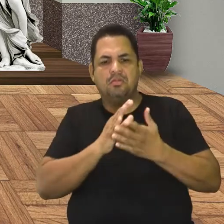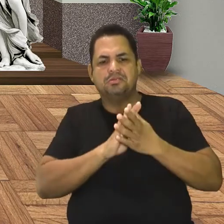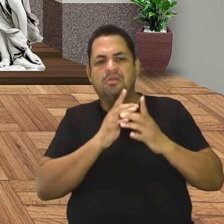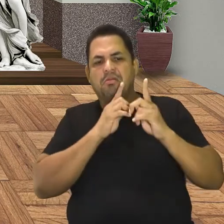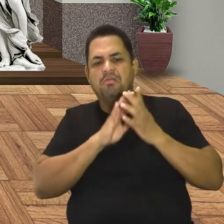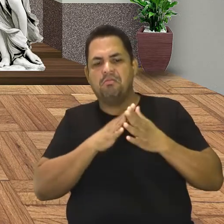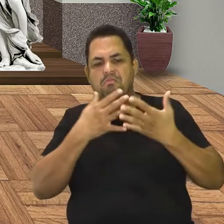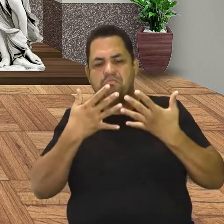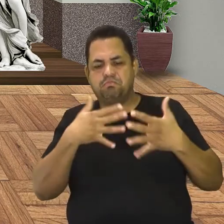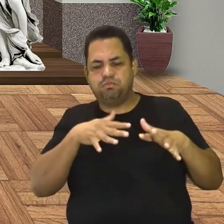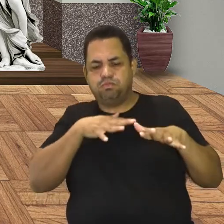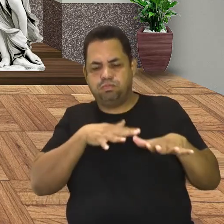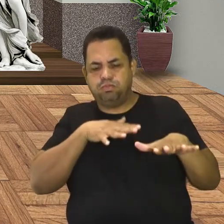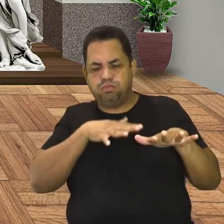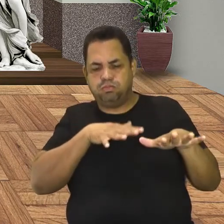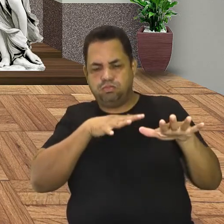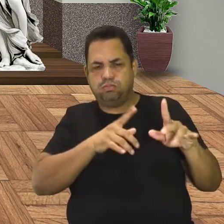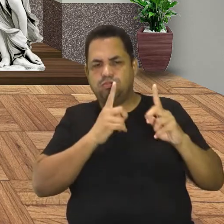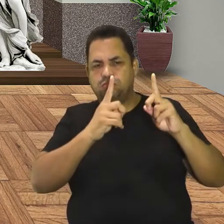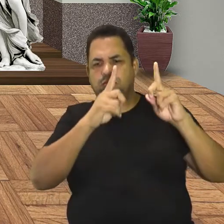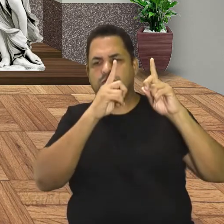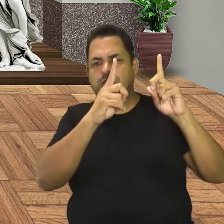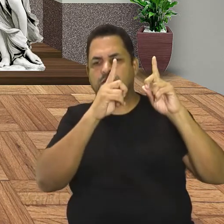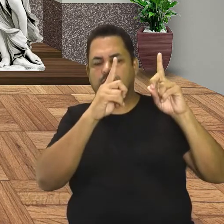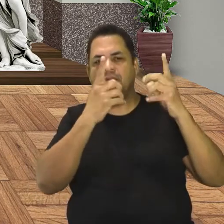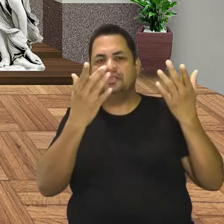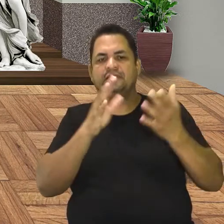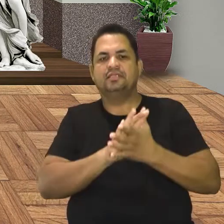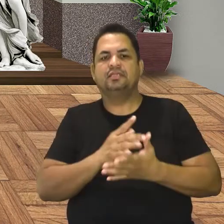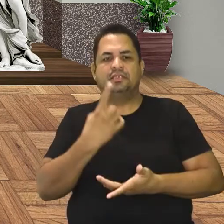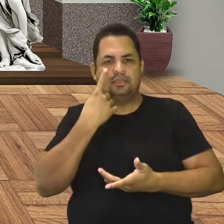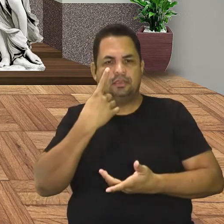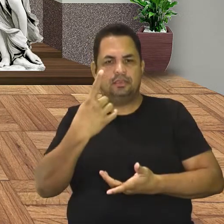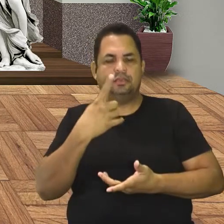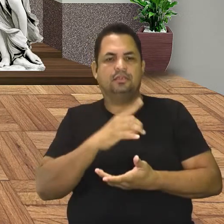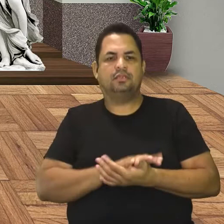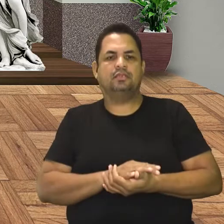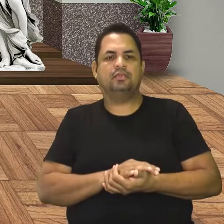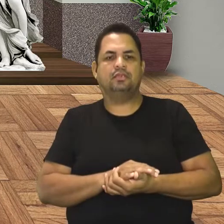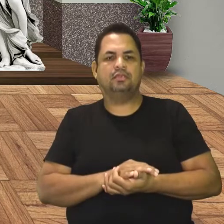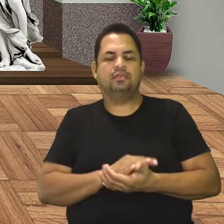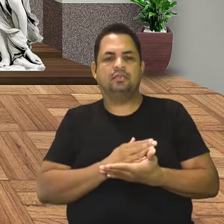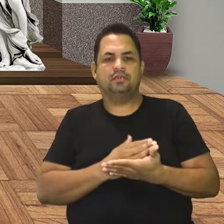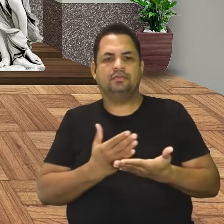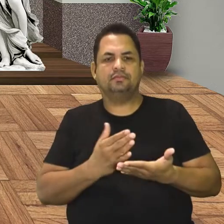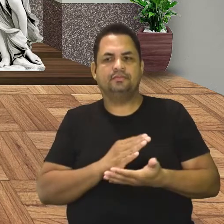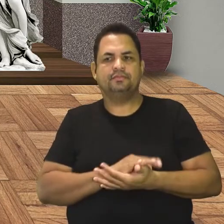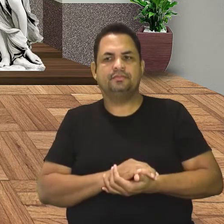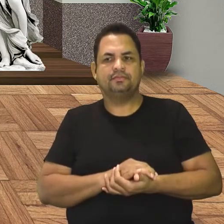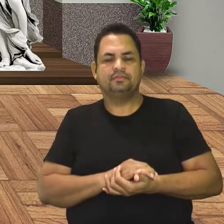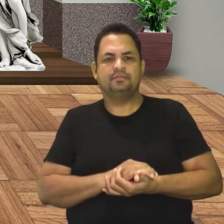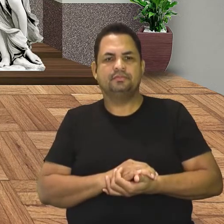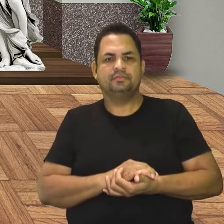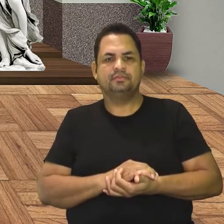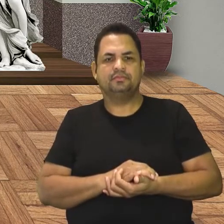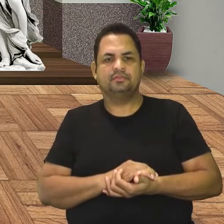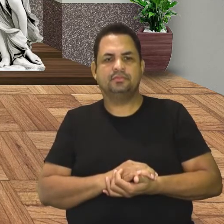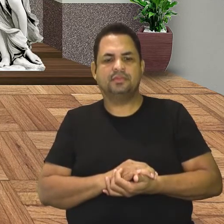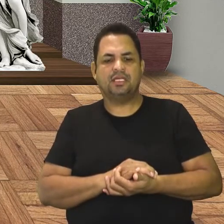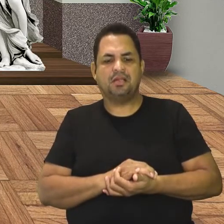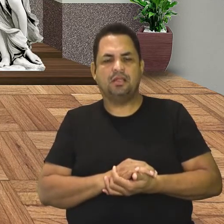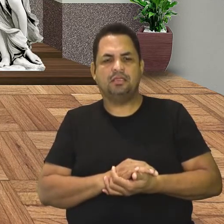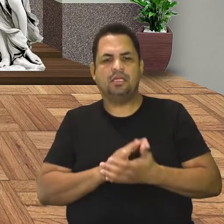rua protestando. Aí nós vamos ver que a partir da